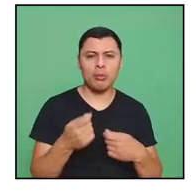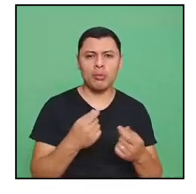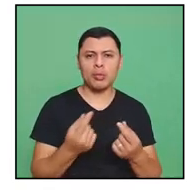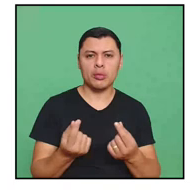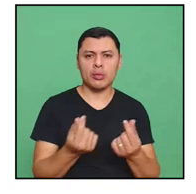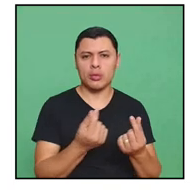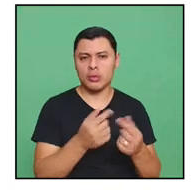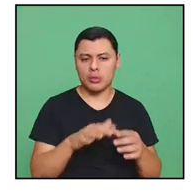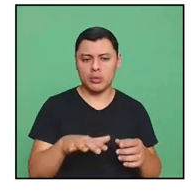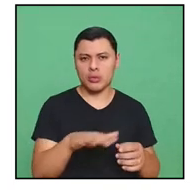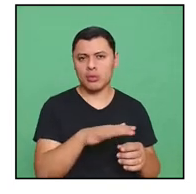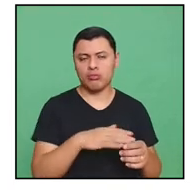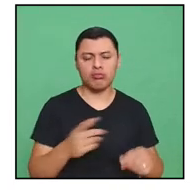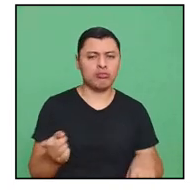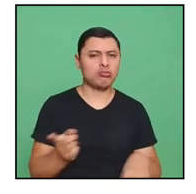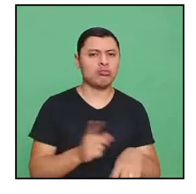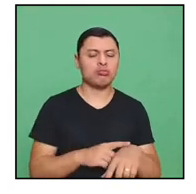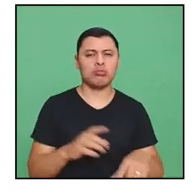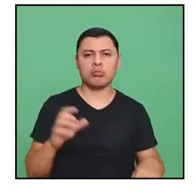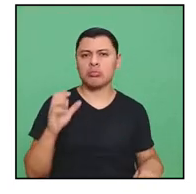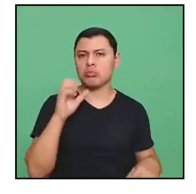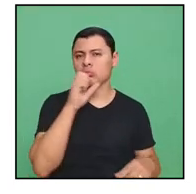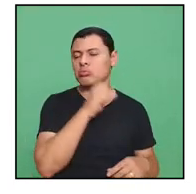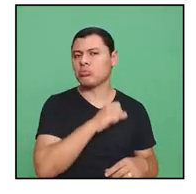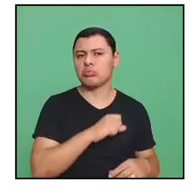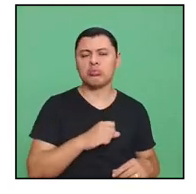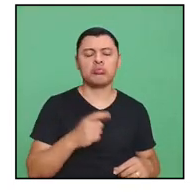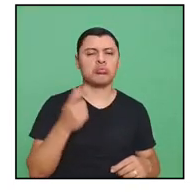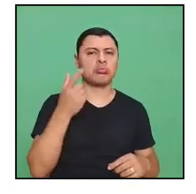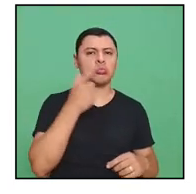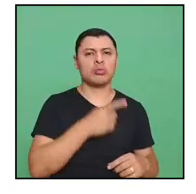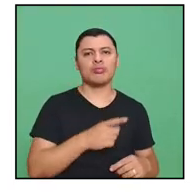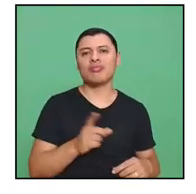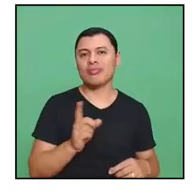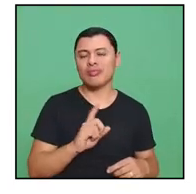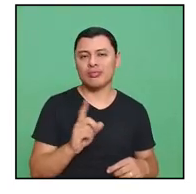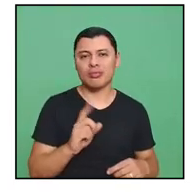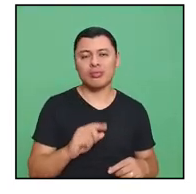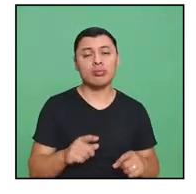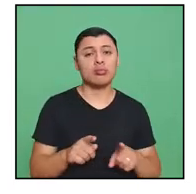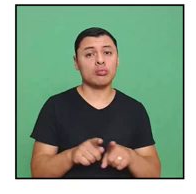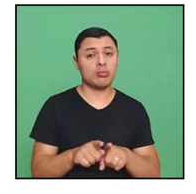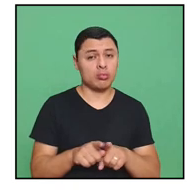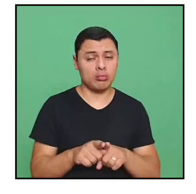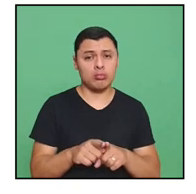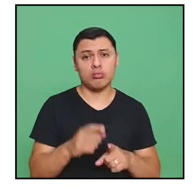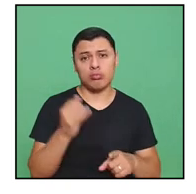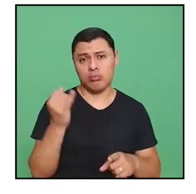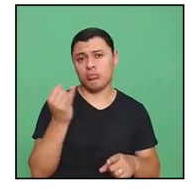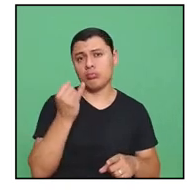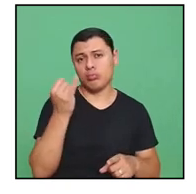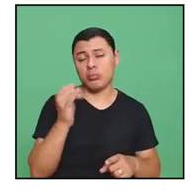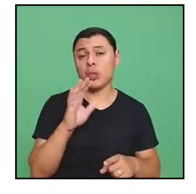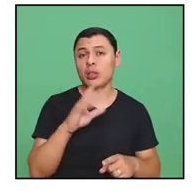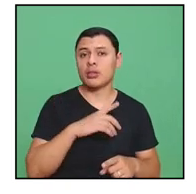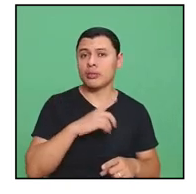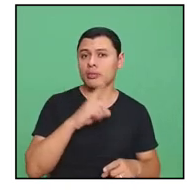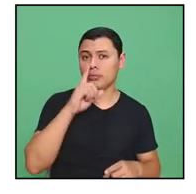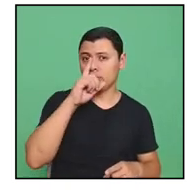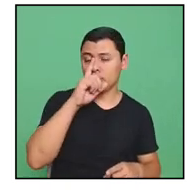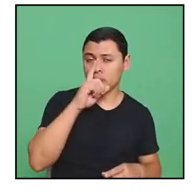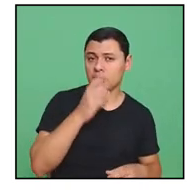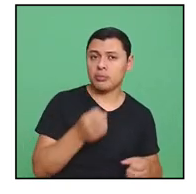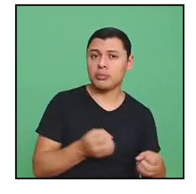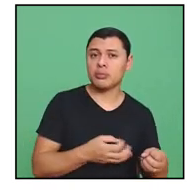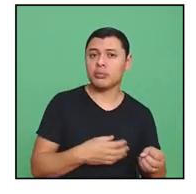assim, de repente. Então, ao mesmo tempo que é interessante, há uma série de riscos novos envolvidos,